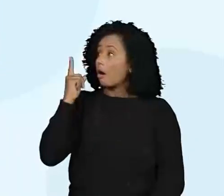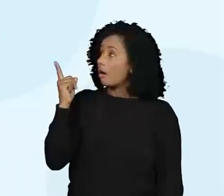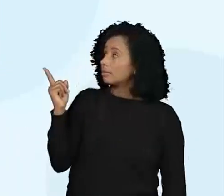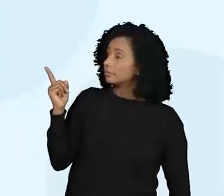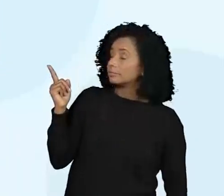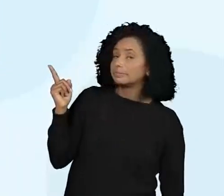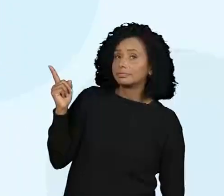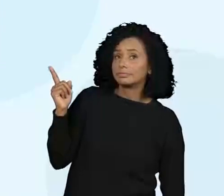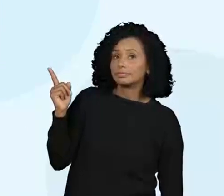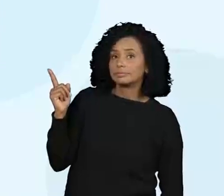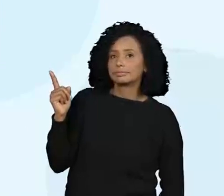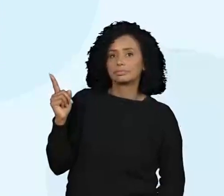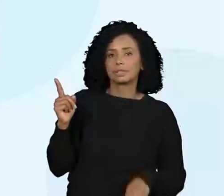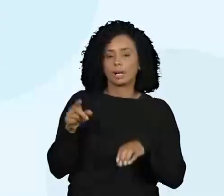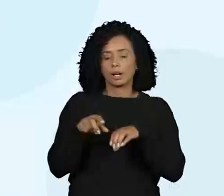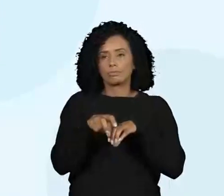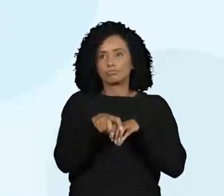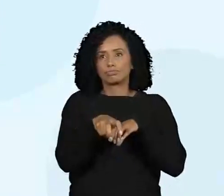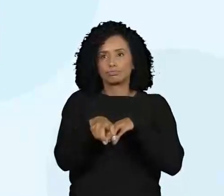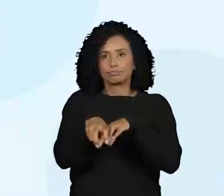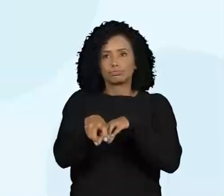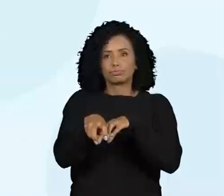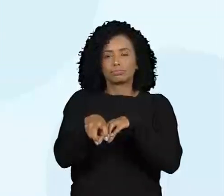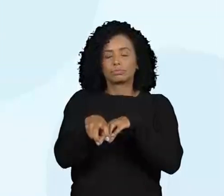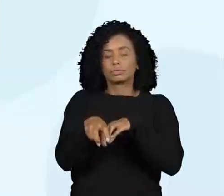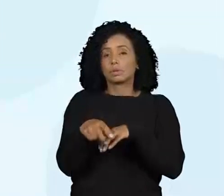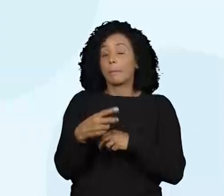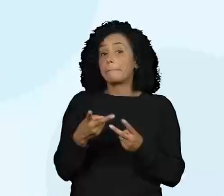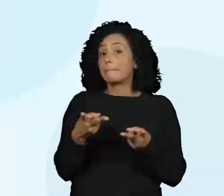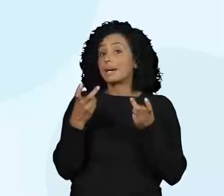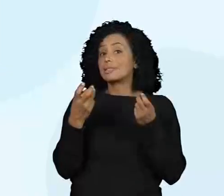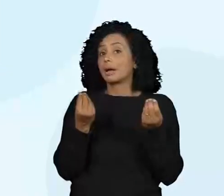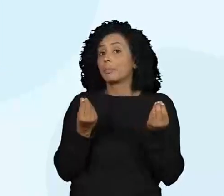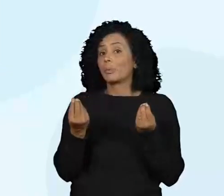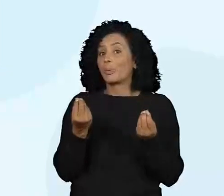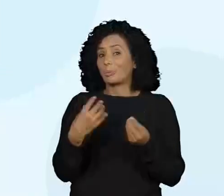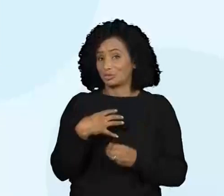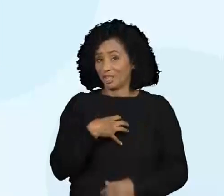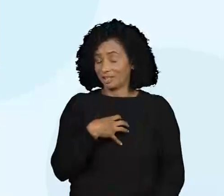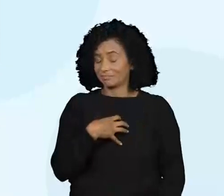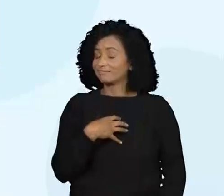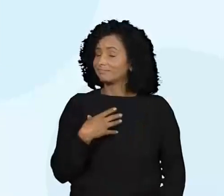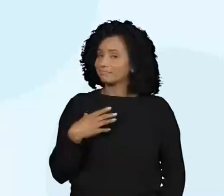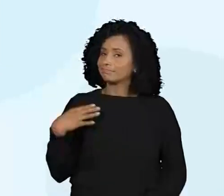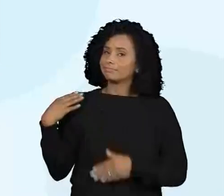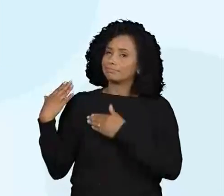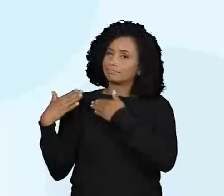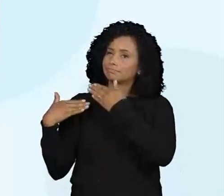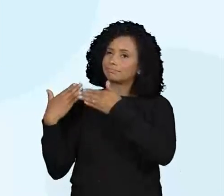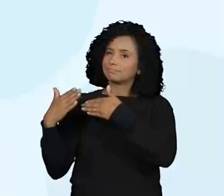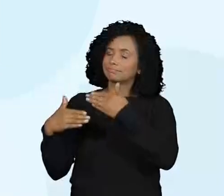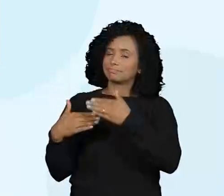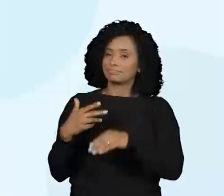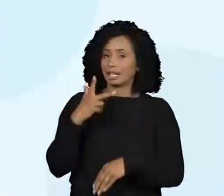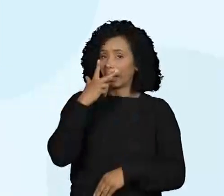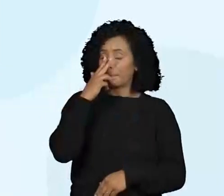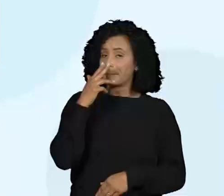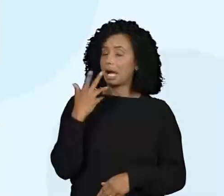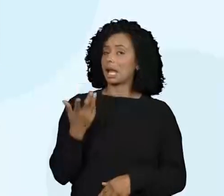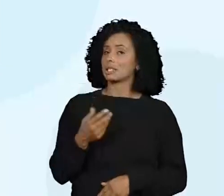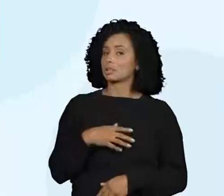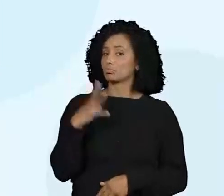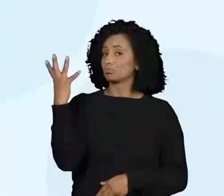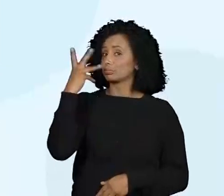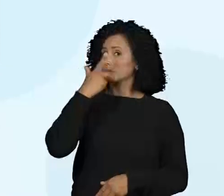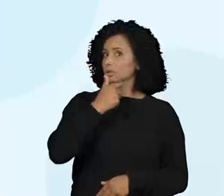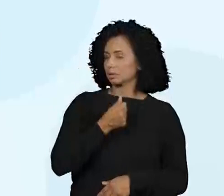imagem. Então a gente percebe aí que desde um transporte um pouco mais elegante, como a carruagem,